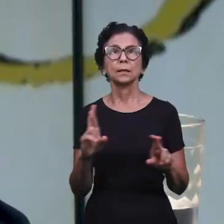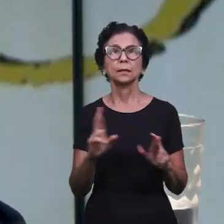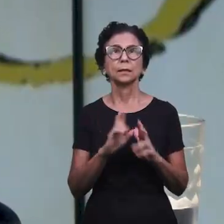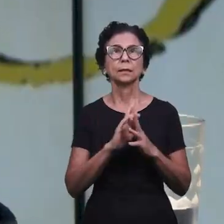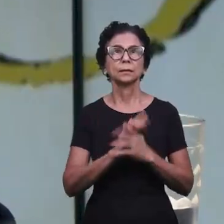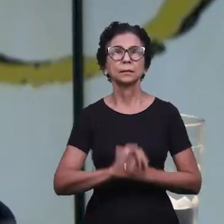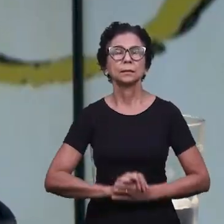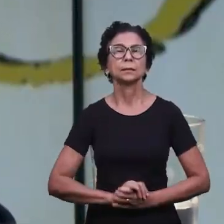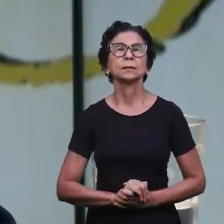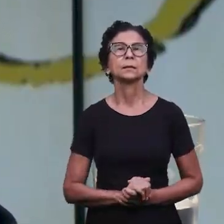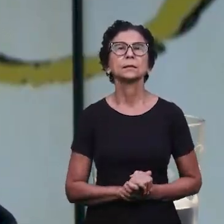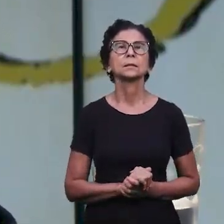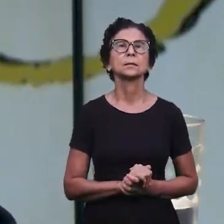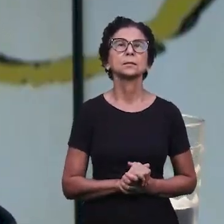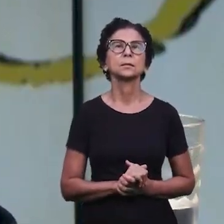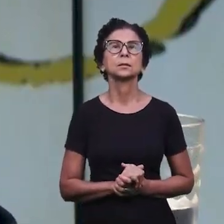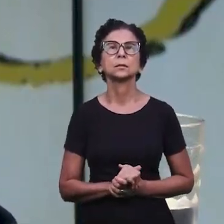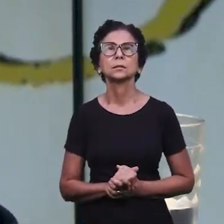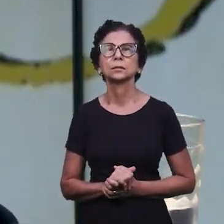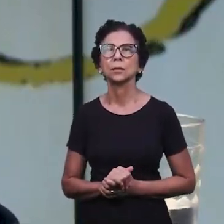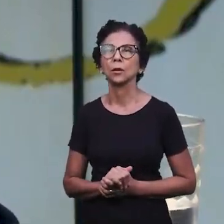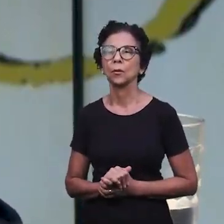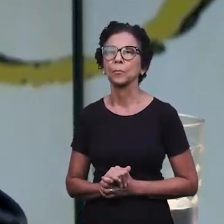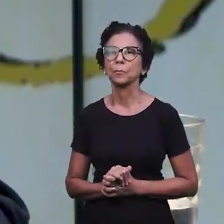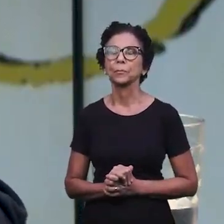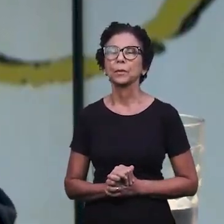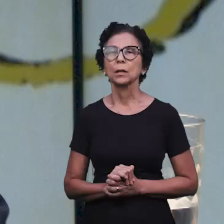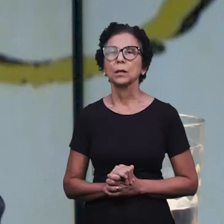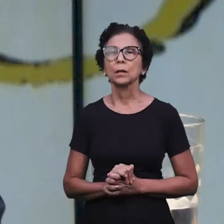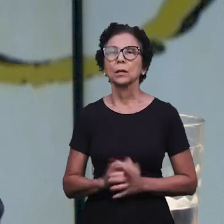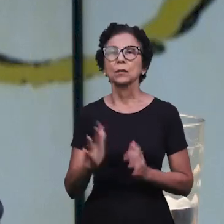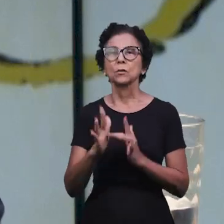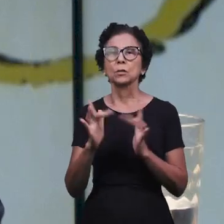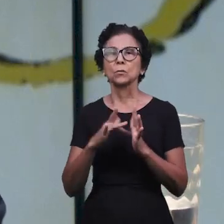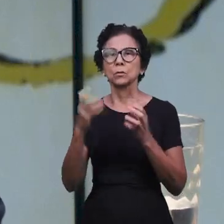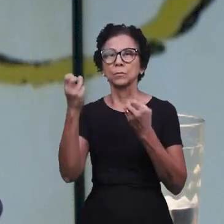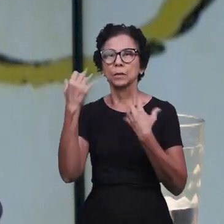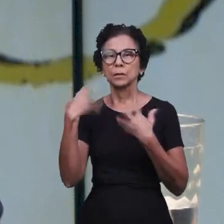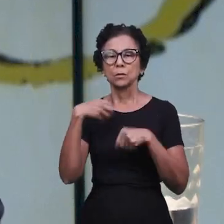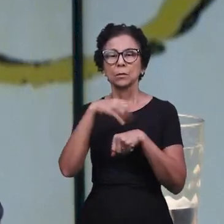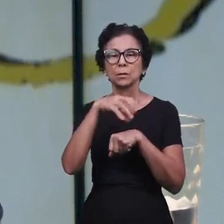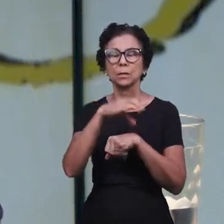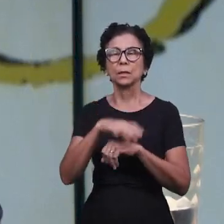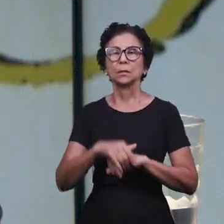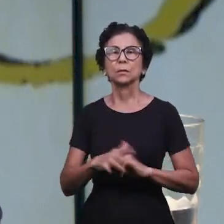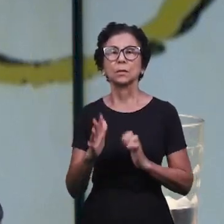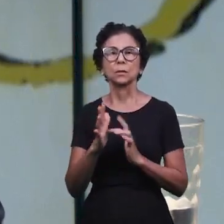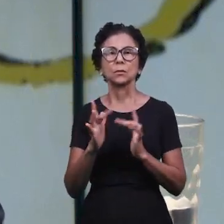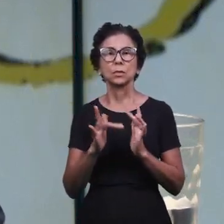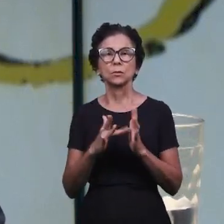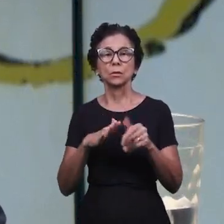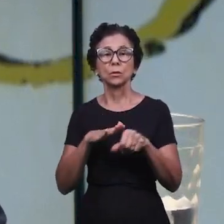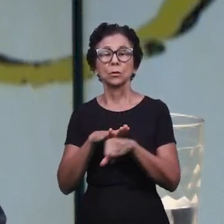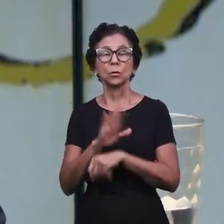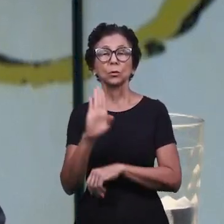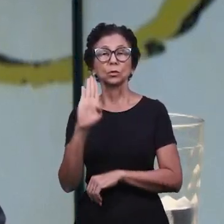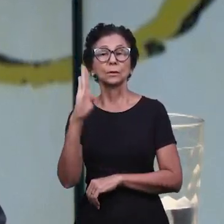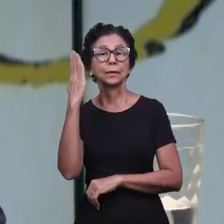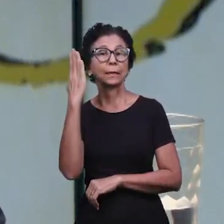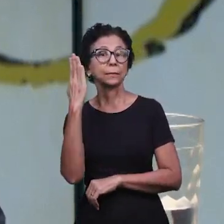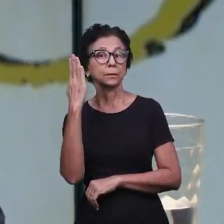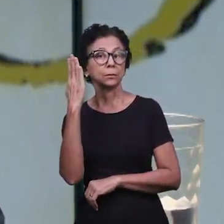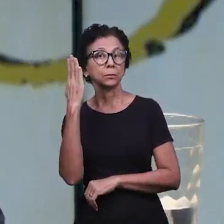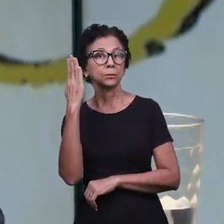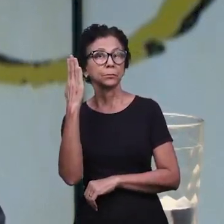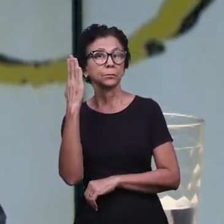Senhor Jesus, na noite em que foi traído, então aquela noite ali, que você pode ver o que aconteceu ali, a partir do capítulo 13